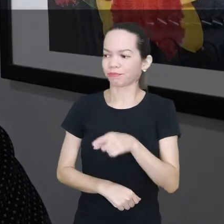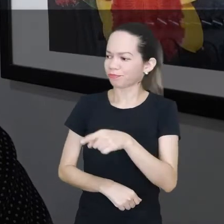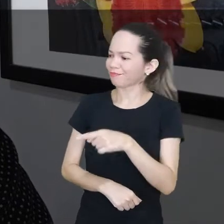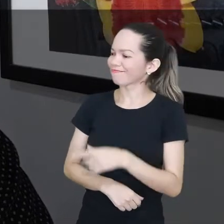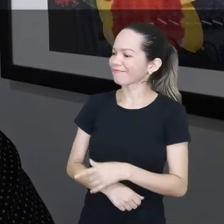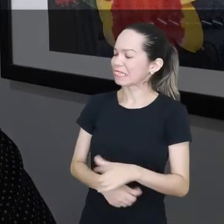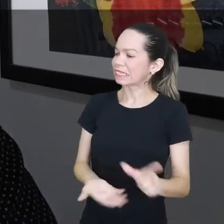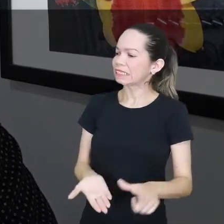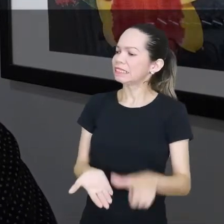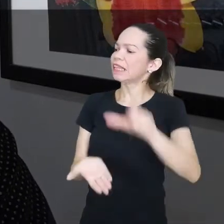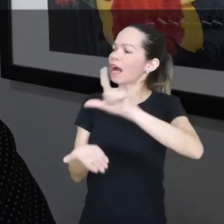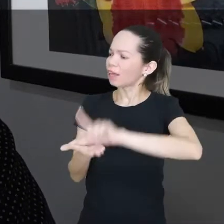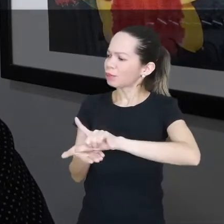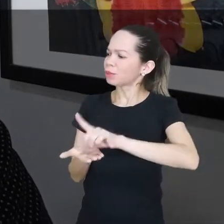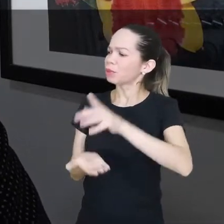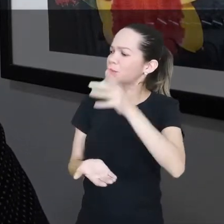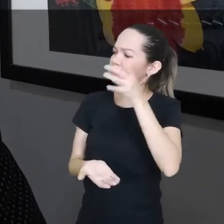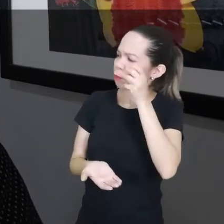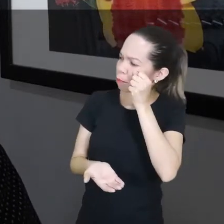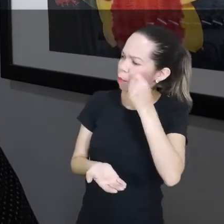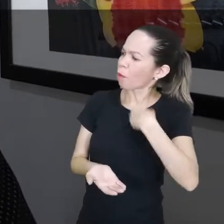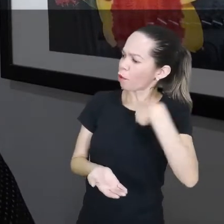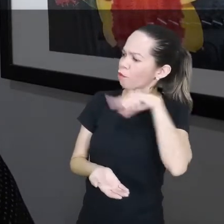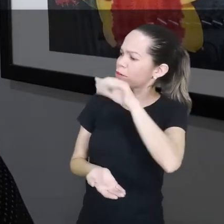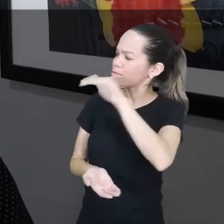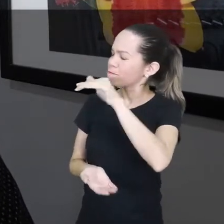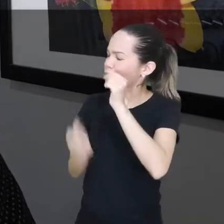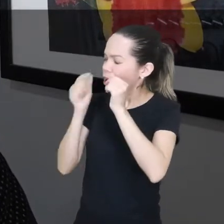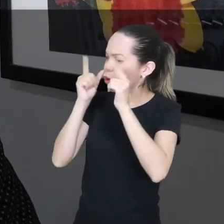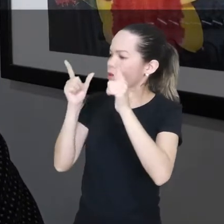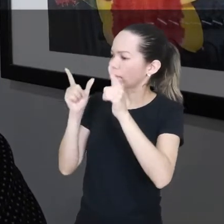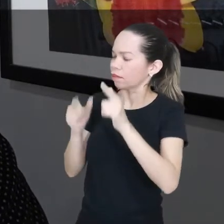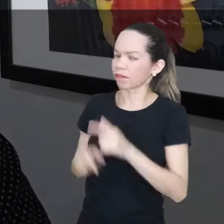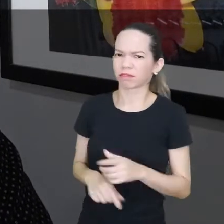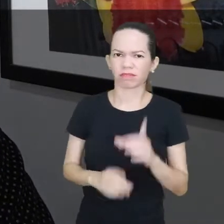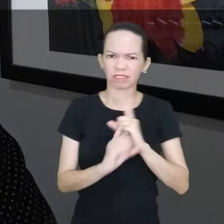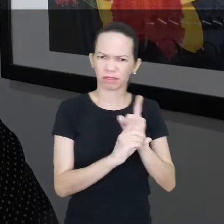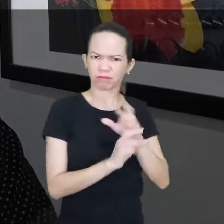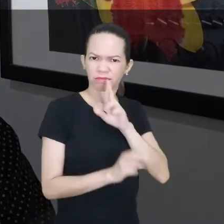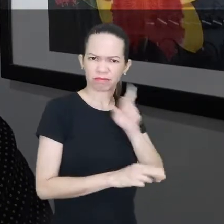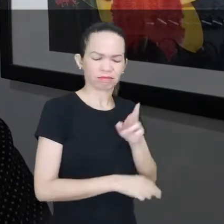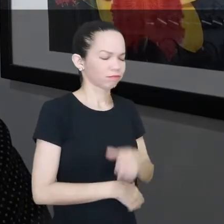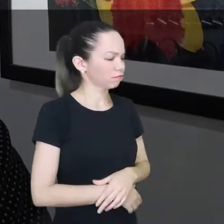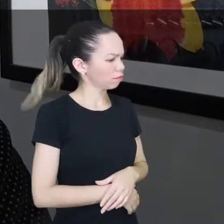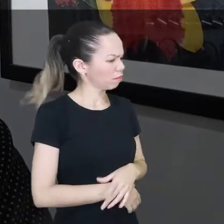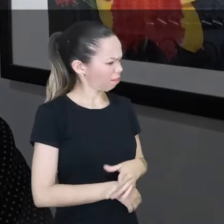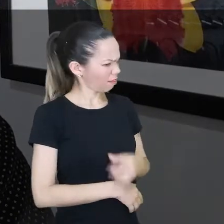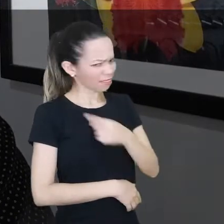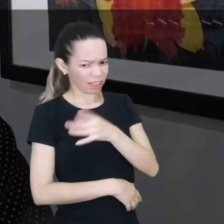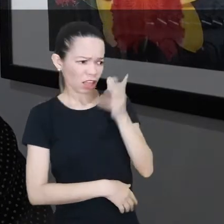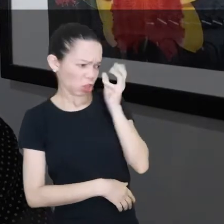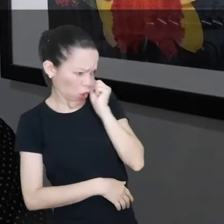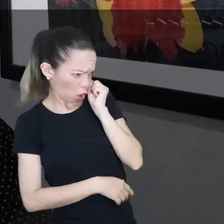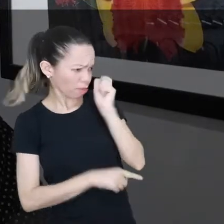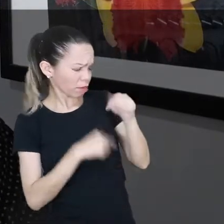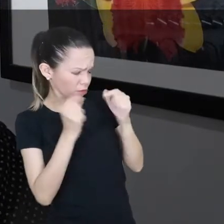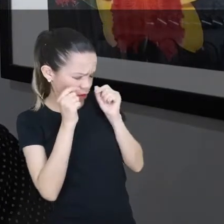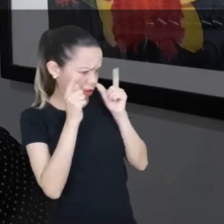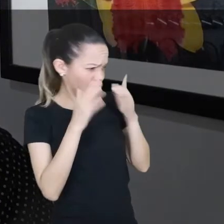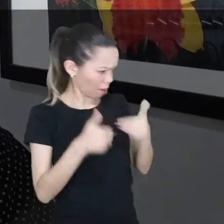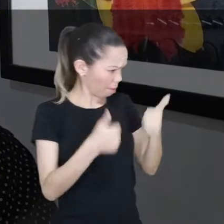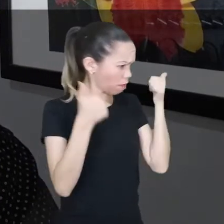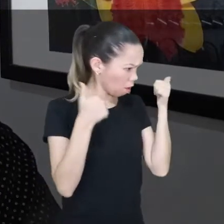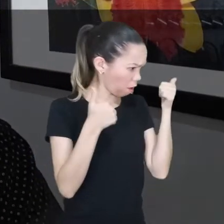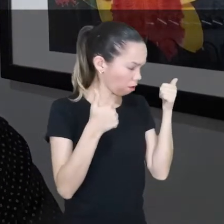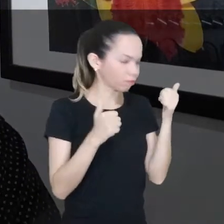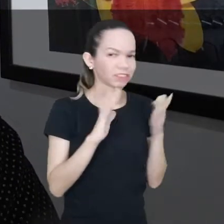Lázaro adormeceu, vou até lá para acordá-lo. Seus discípulos responderam: Senhor, se ele dorme, vai melhorar. Jesus